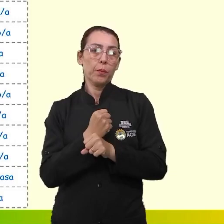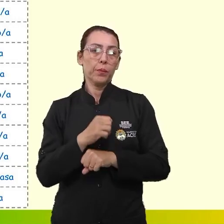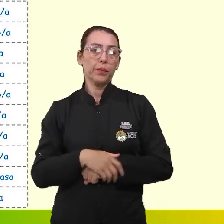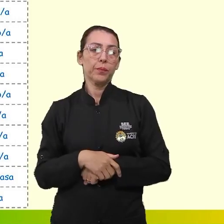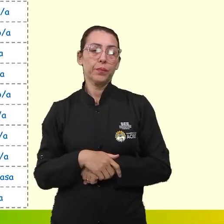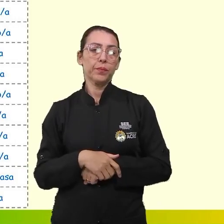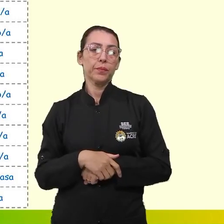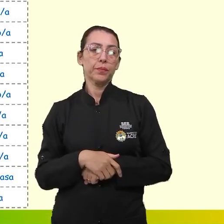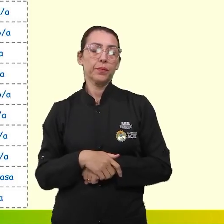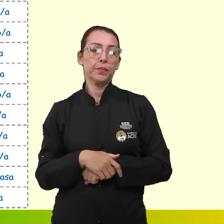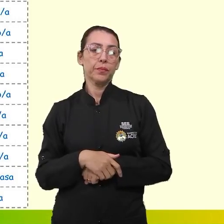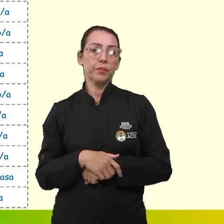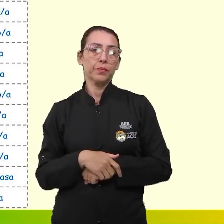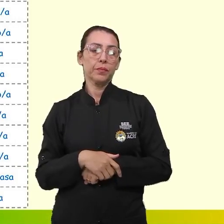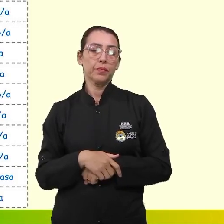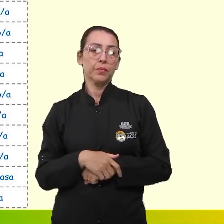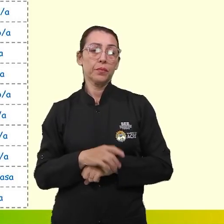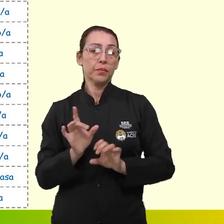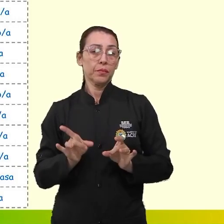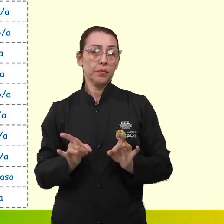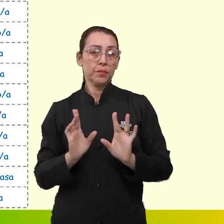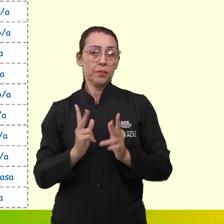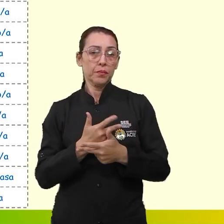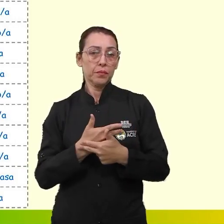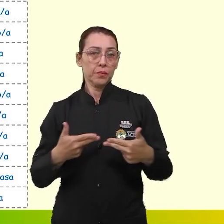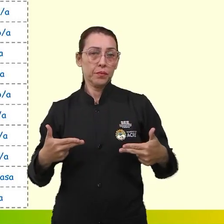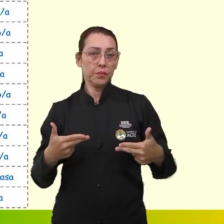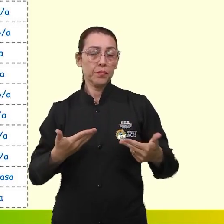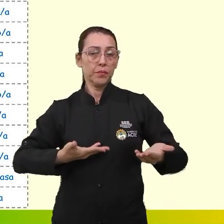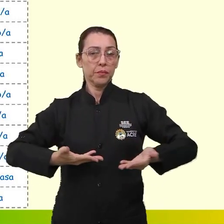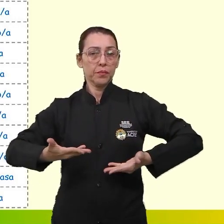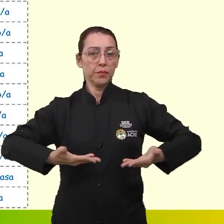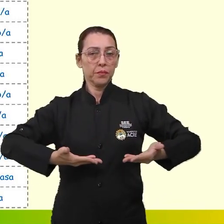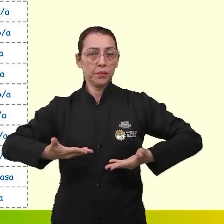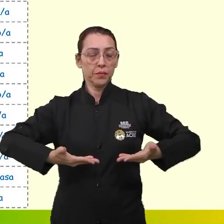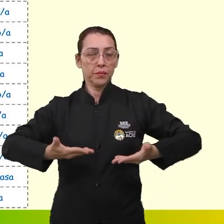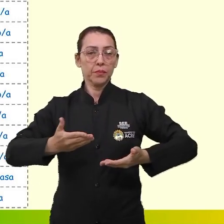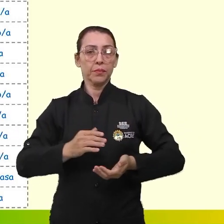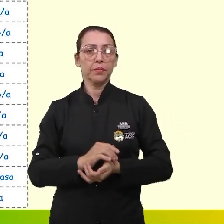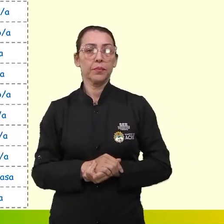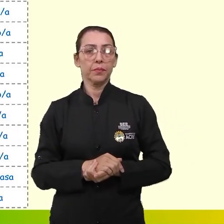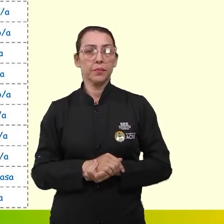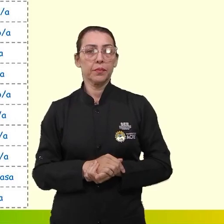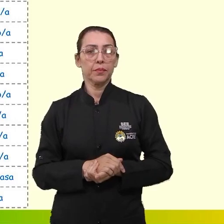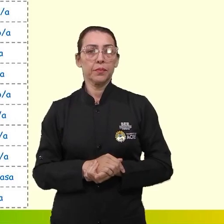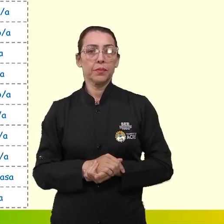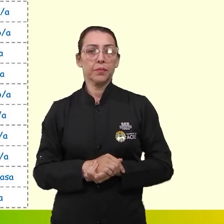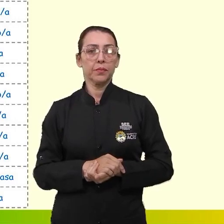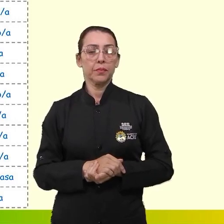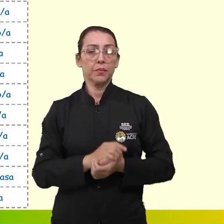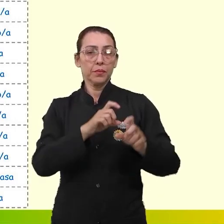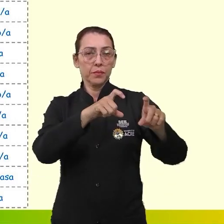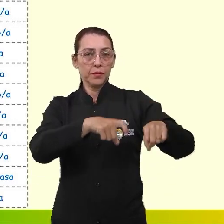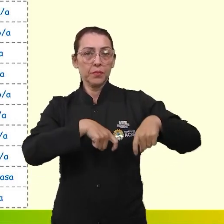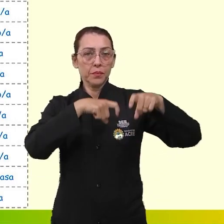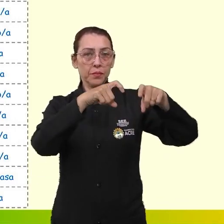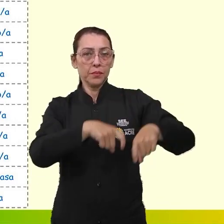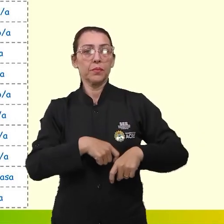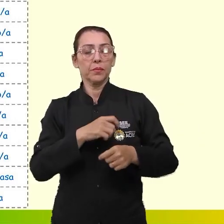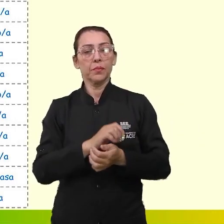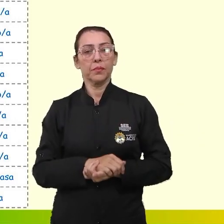nós temos a dependente, que é aquela vendedora, aquela moça que atende dentro dos estabelecimentos. Aqui nós temos o agricultor.